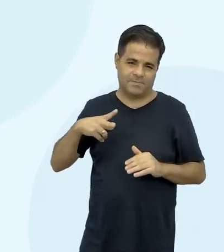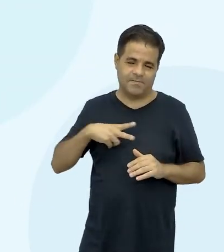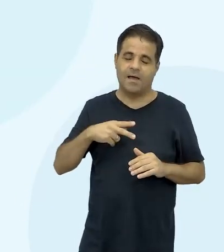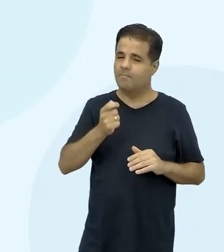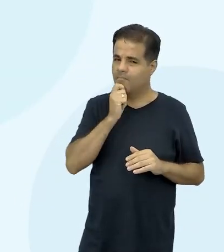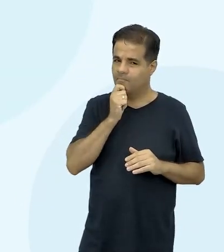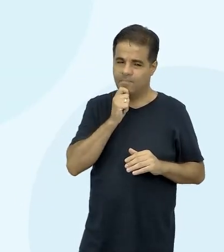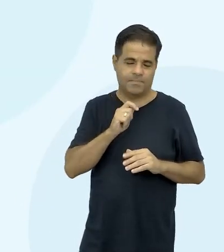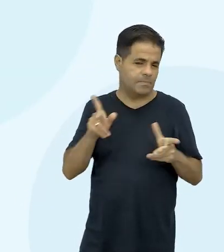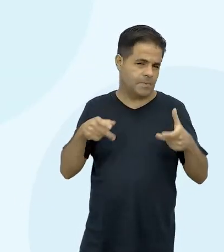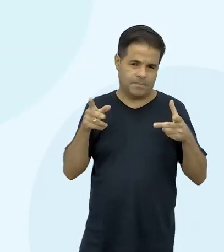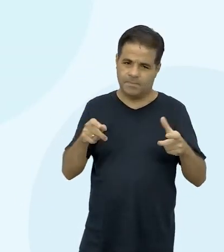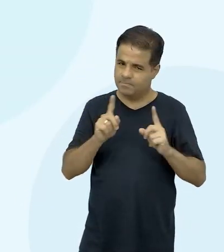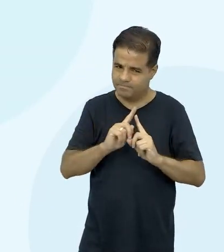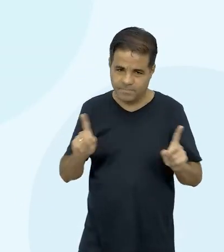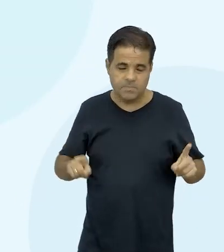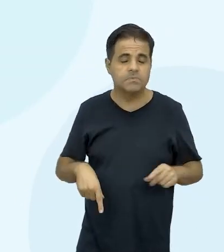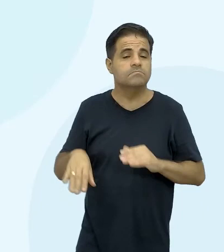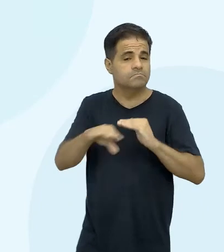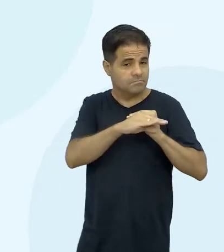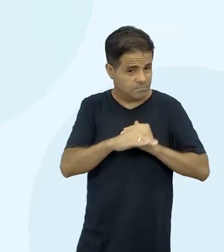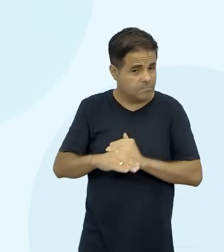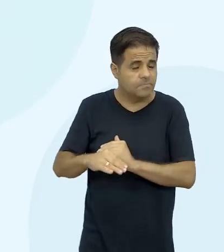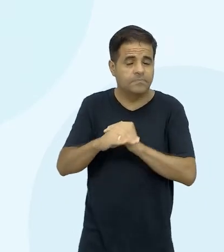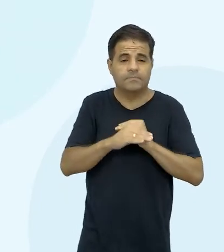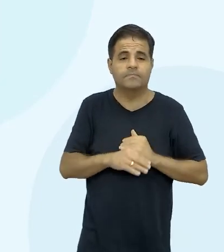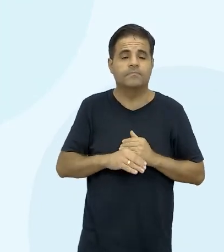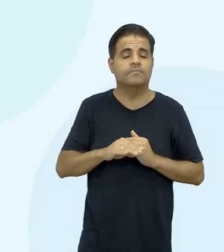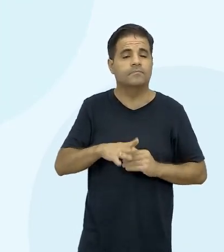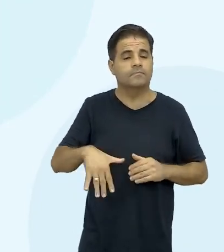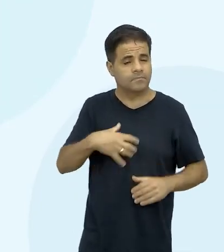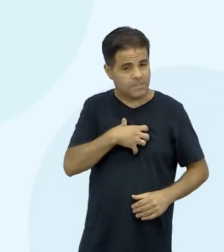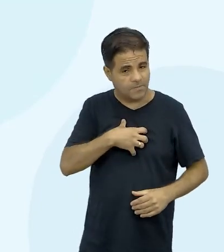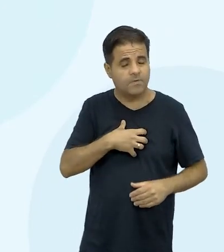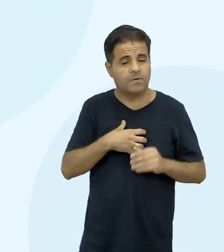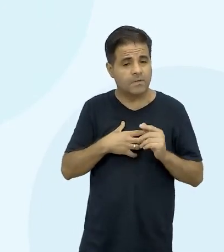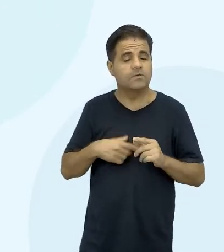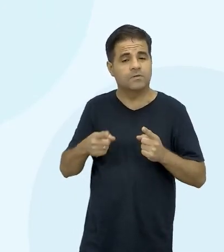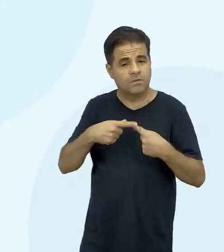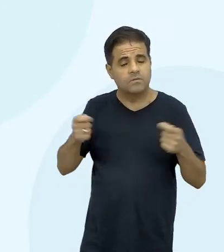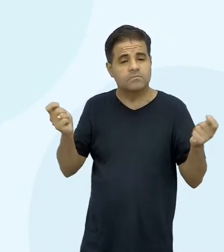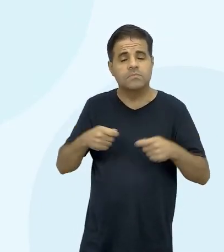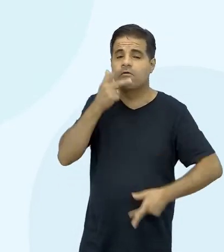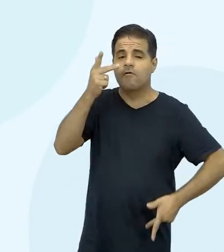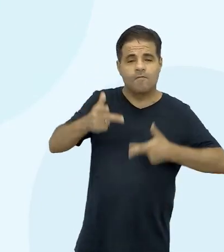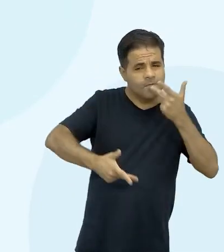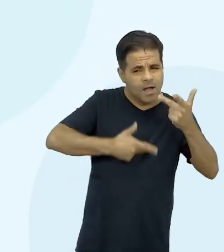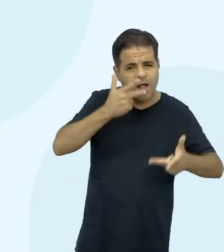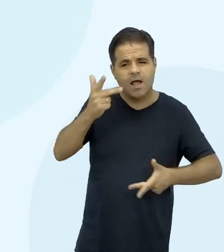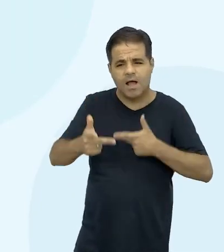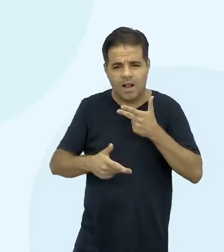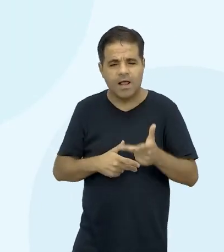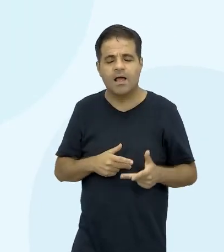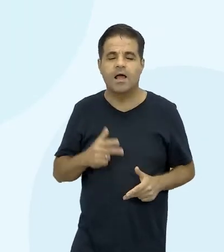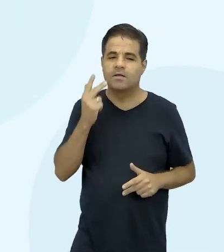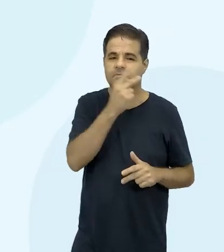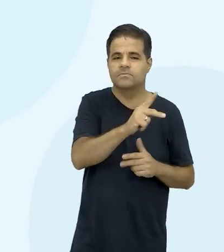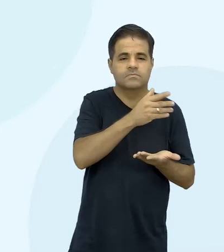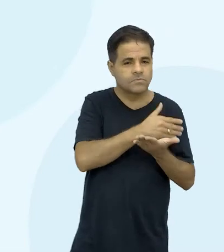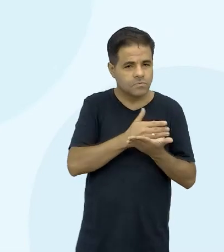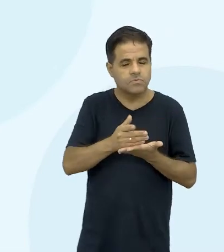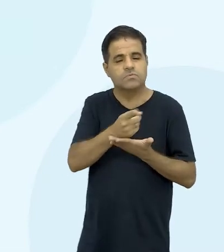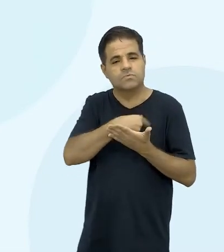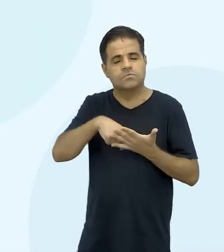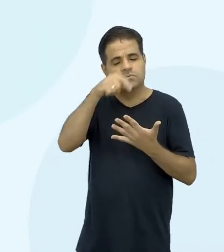fins lucrativos e que normatiza também as formas da gente mencionar as fontes que